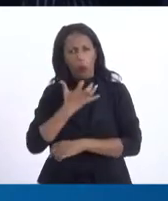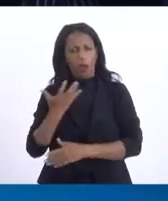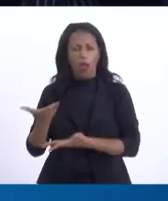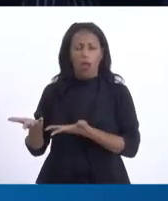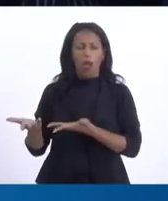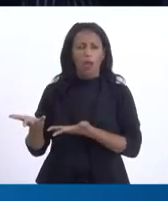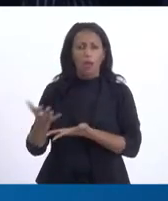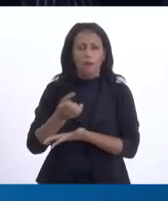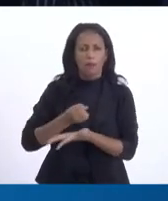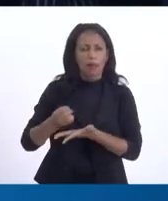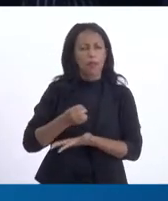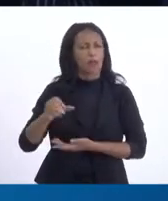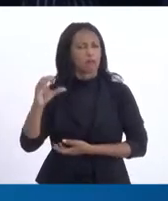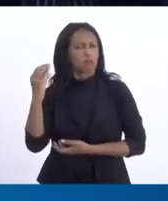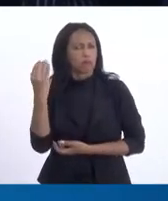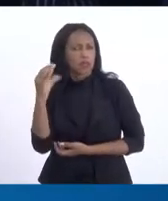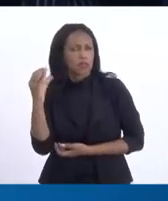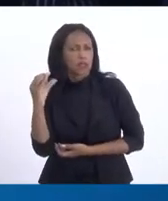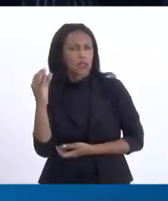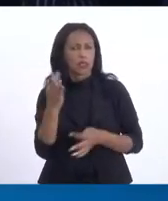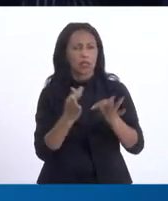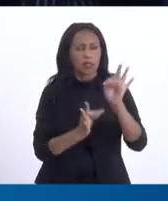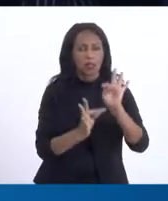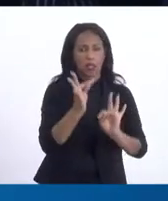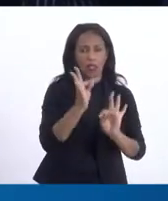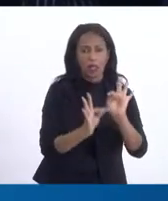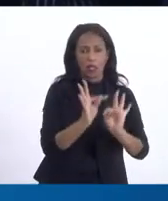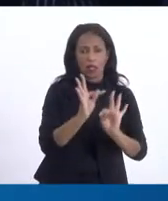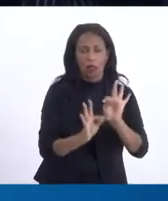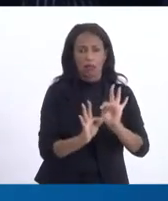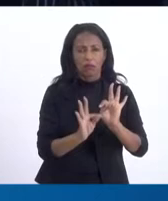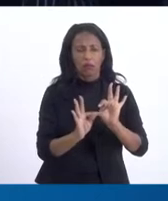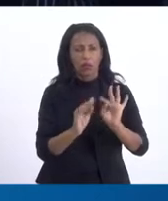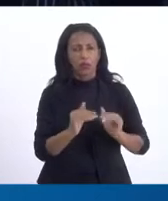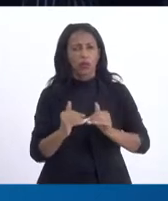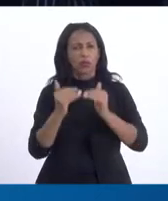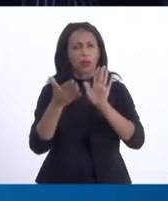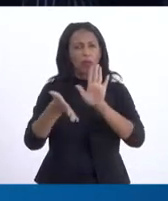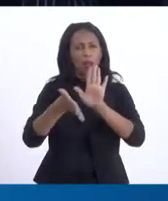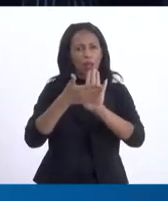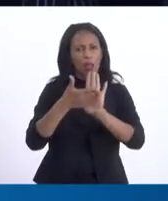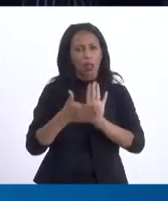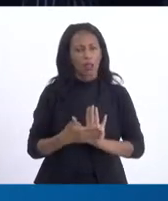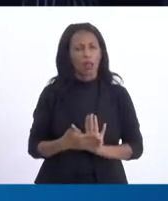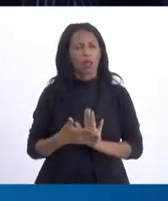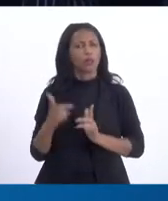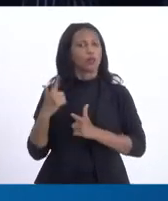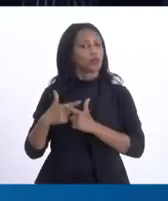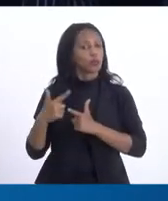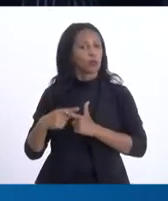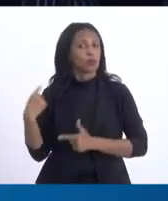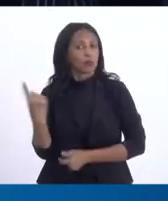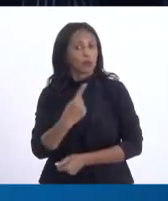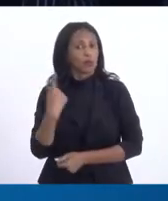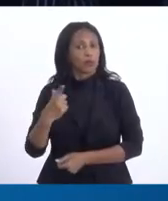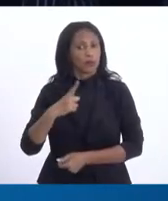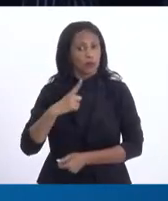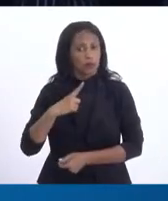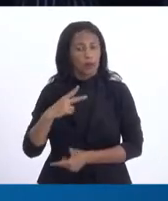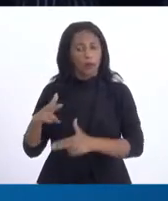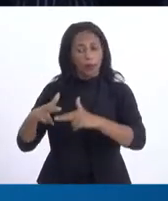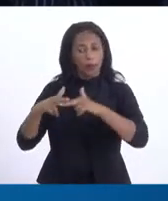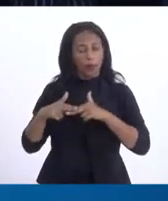baseado na ciência, baseado na tecnologia, sobre as demandas e os problemas que nós temos. Por isso,